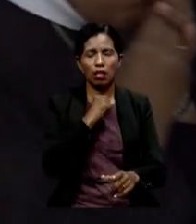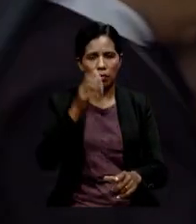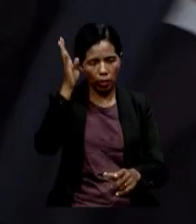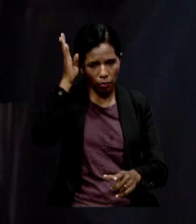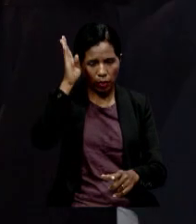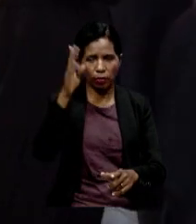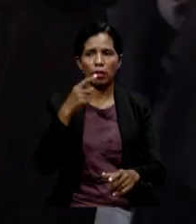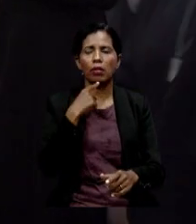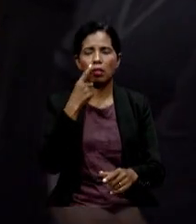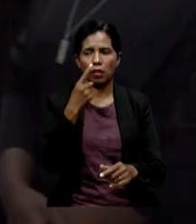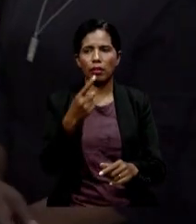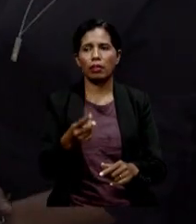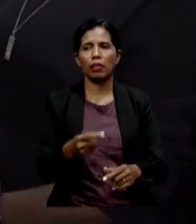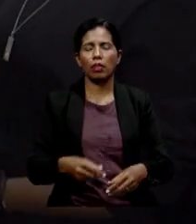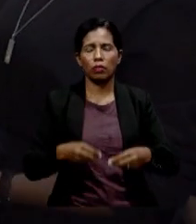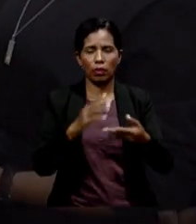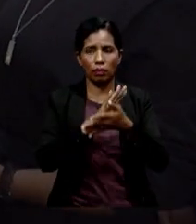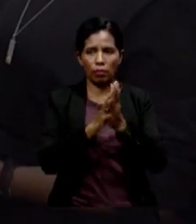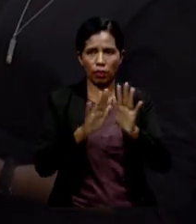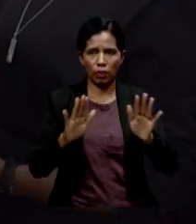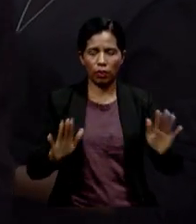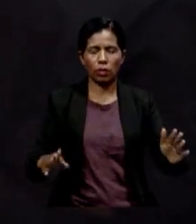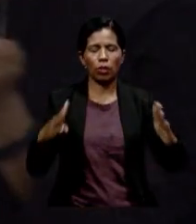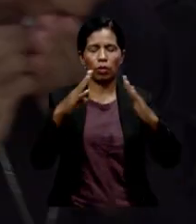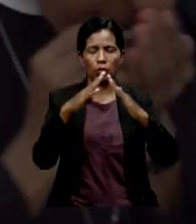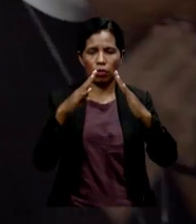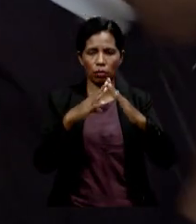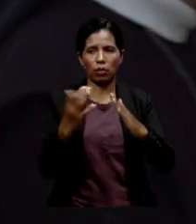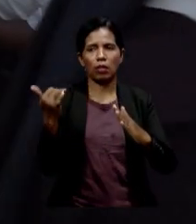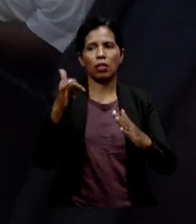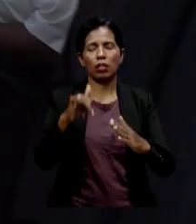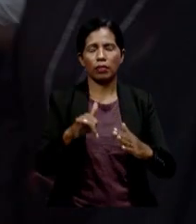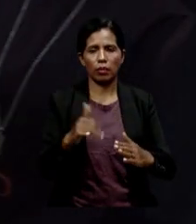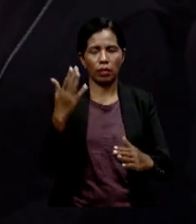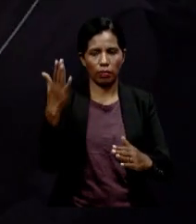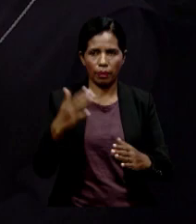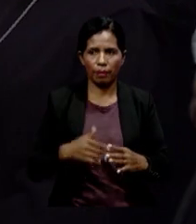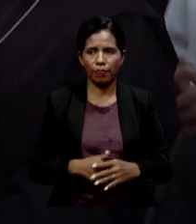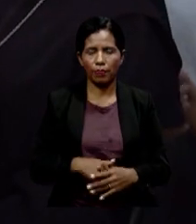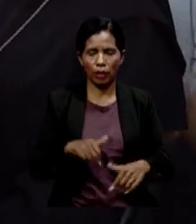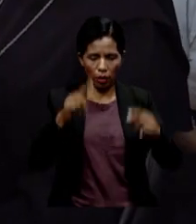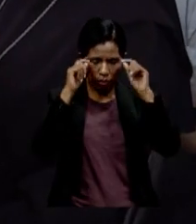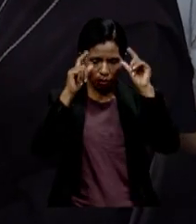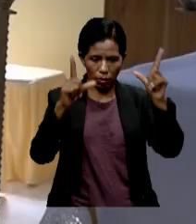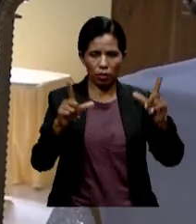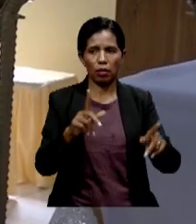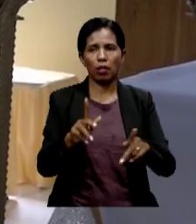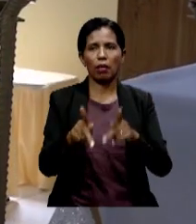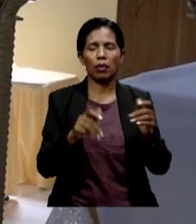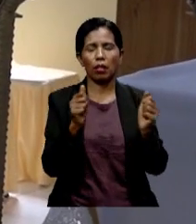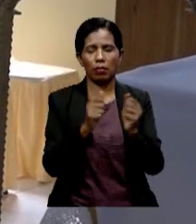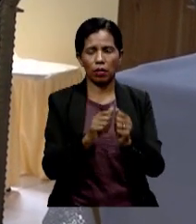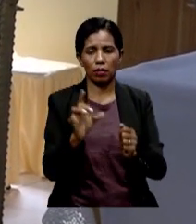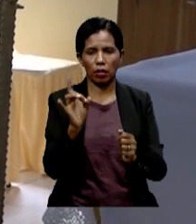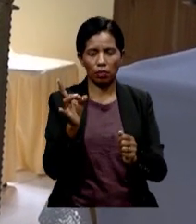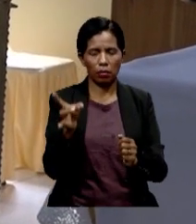da Silva SDB foi benção mos ba uma noviciado Flus Carmeli e Timor Carmelita sira hamutuk wal nulu